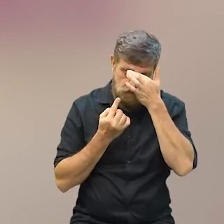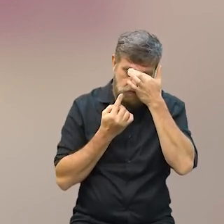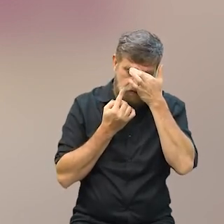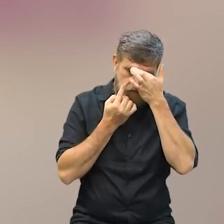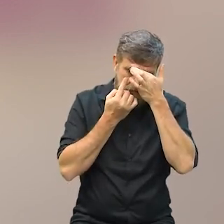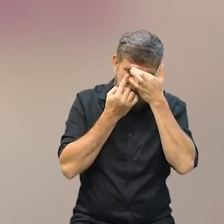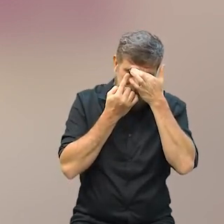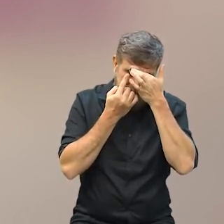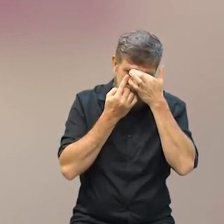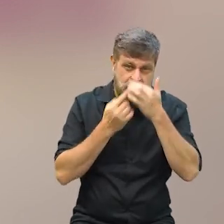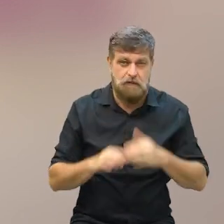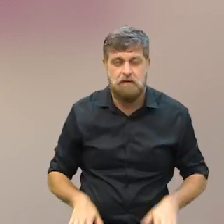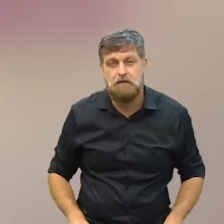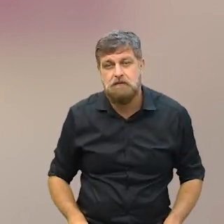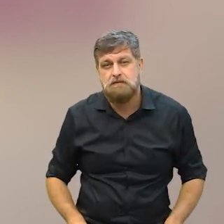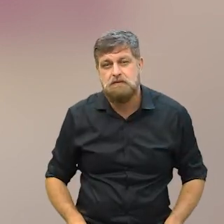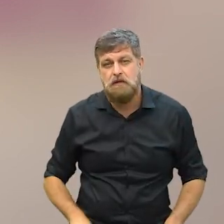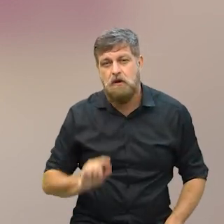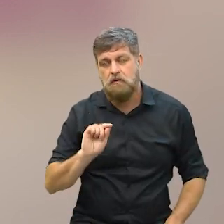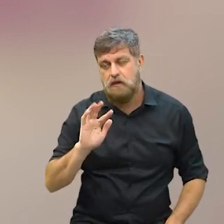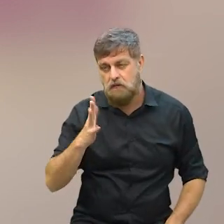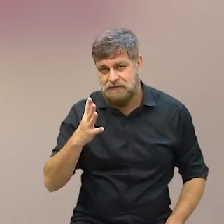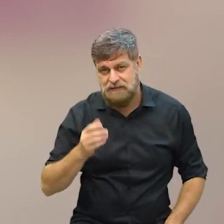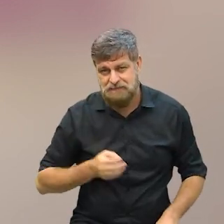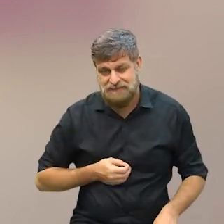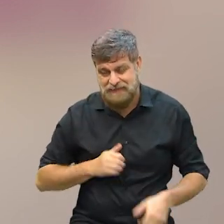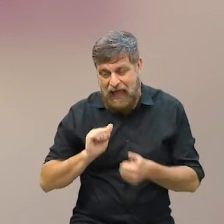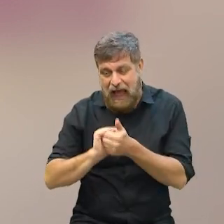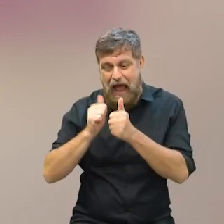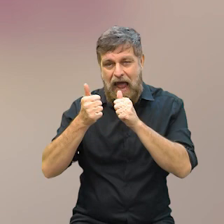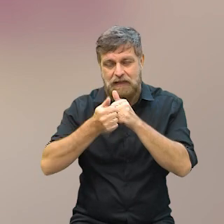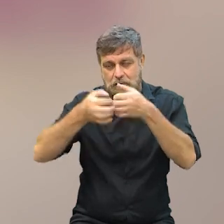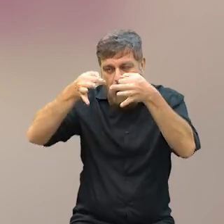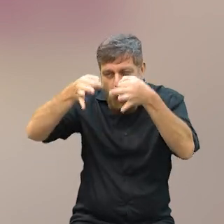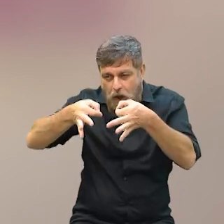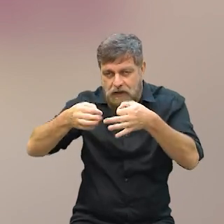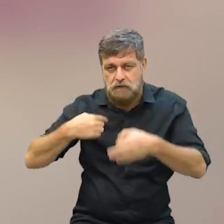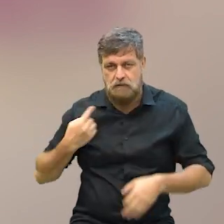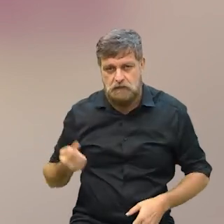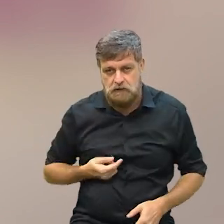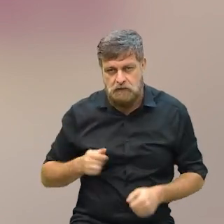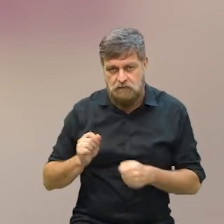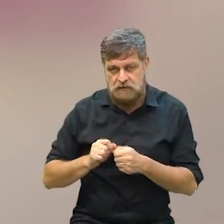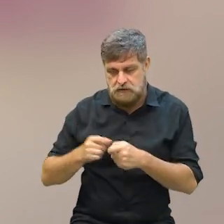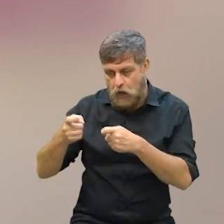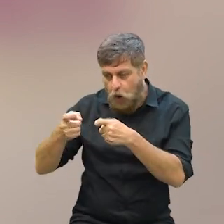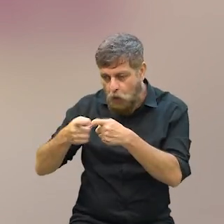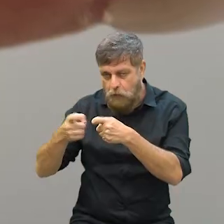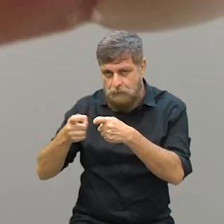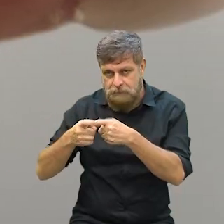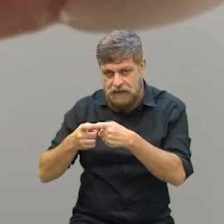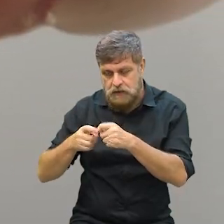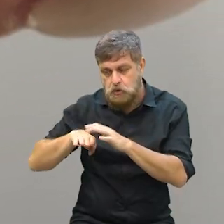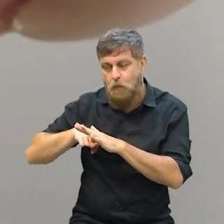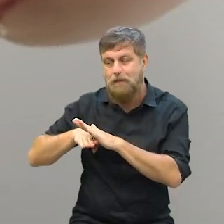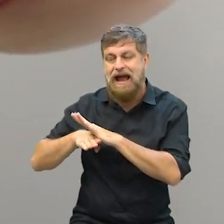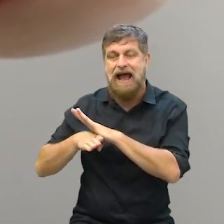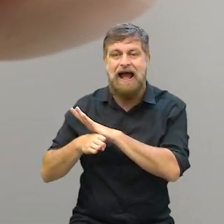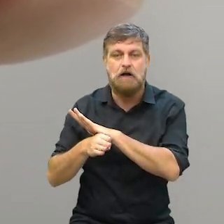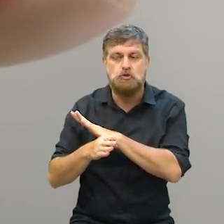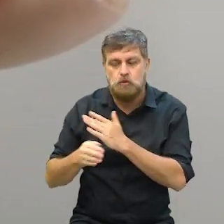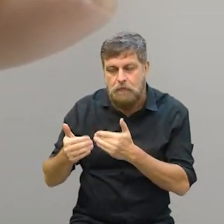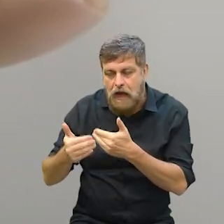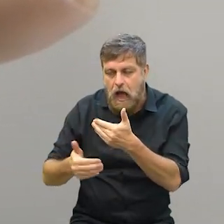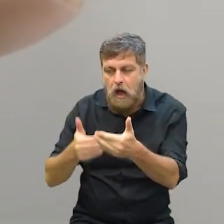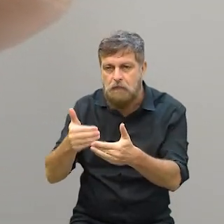lente que vai ser colocado sobre a córnea. Então, tem que ser muito bem adaptada. Então, eu sempre aconselho fazer com o oftalmologista a adaptação da lente de